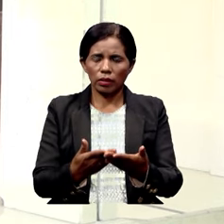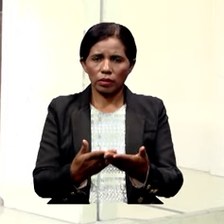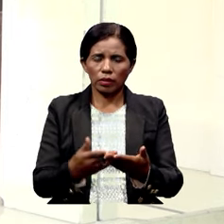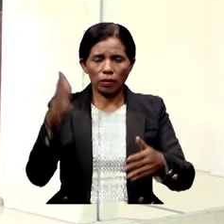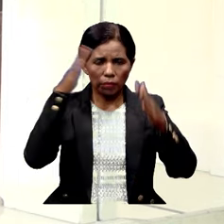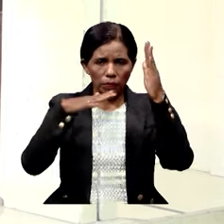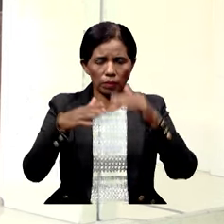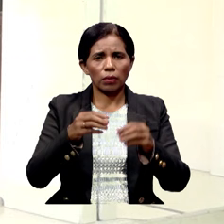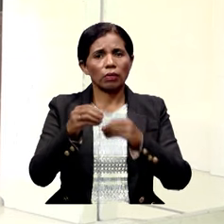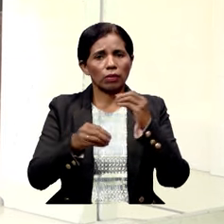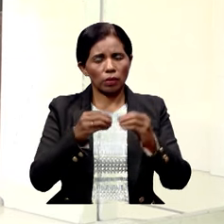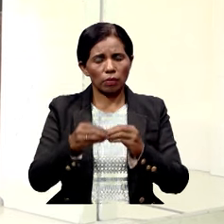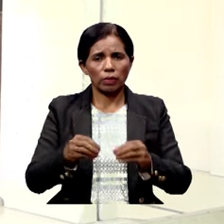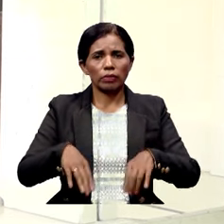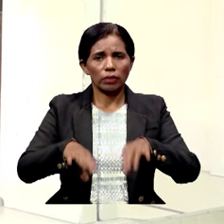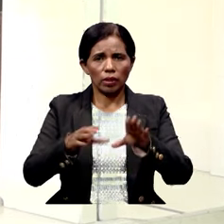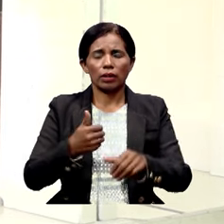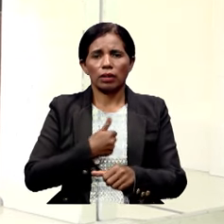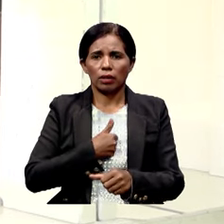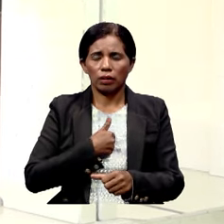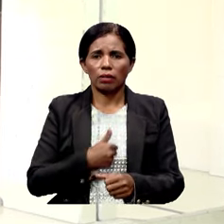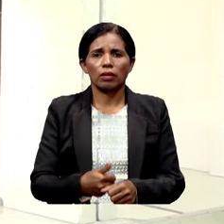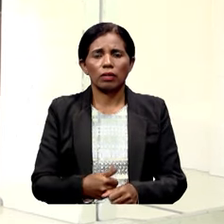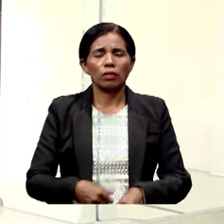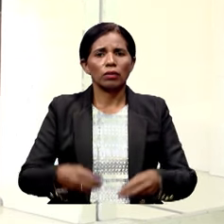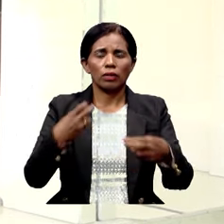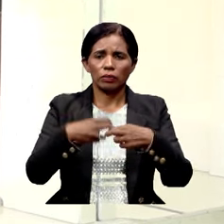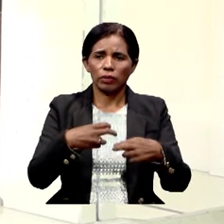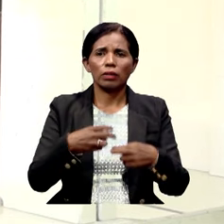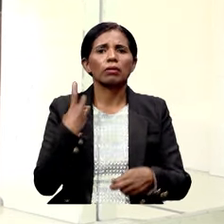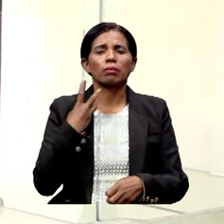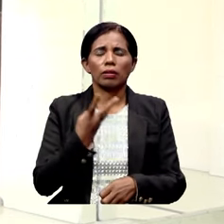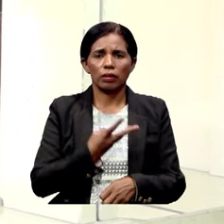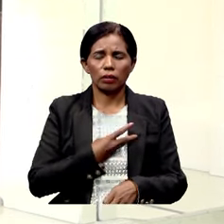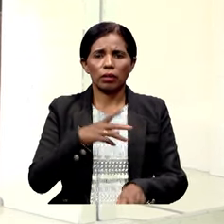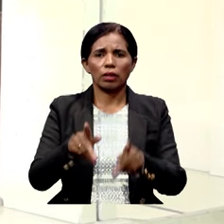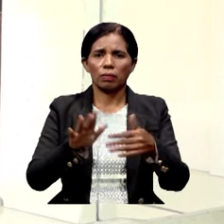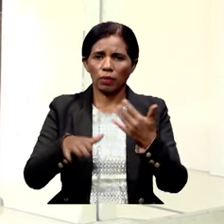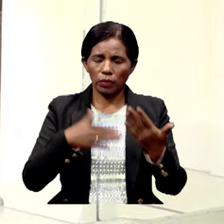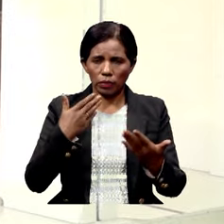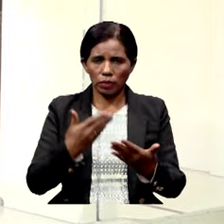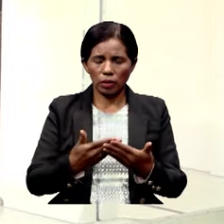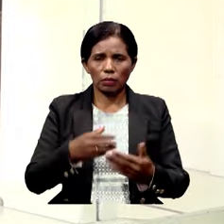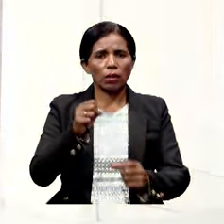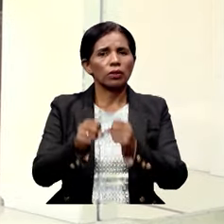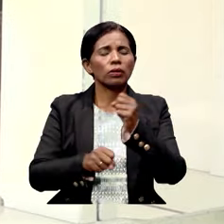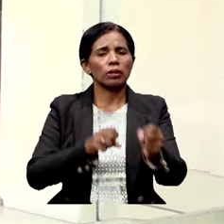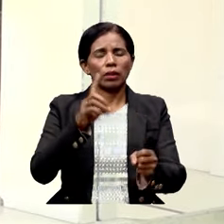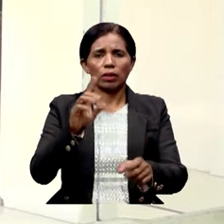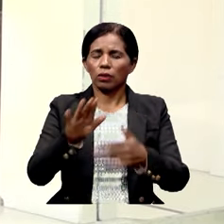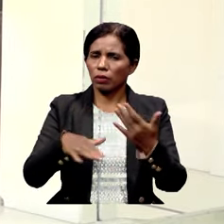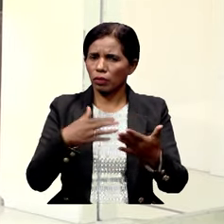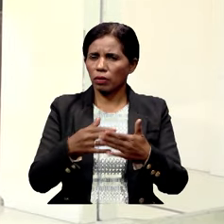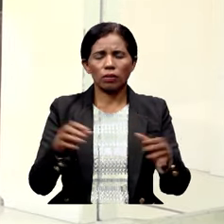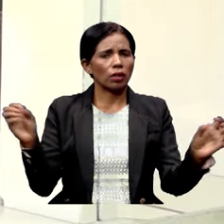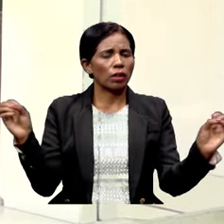problema refere tambe danene fo risku ba iha itania komunidade sira ba itania sociedade sira la